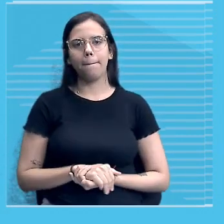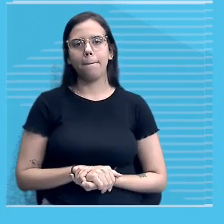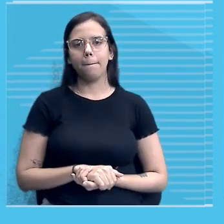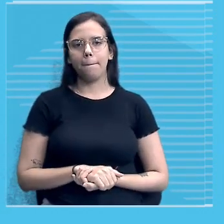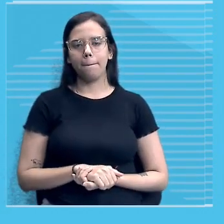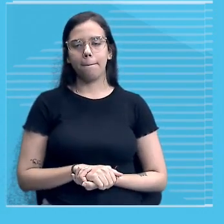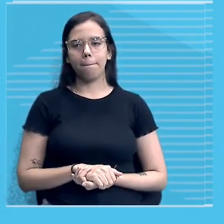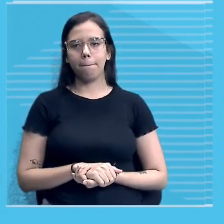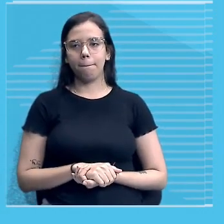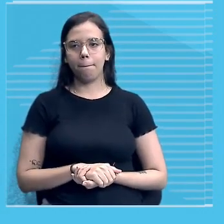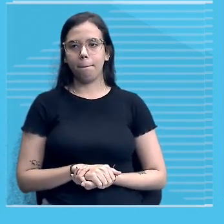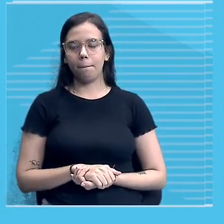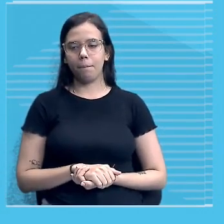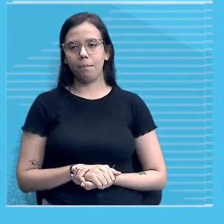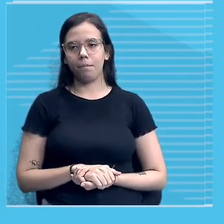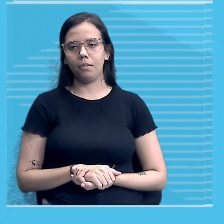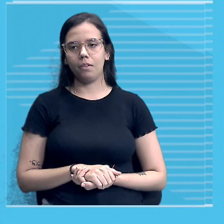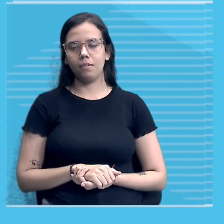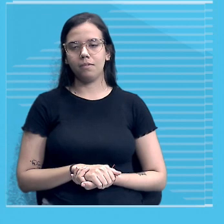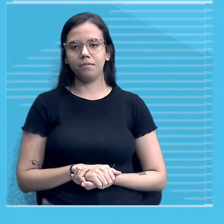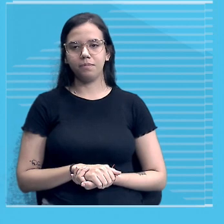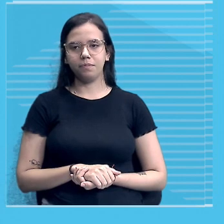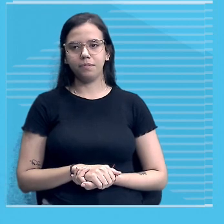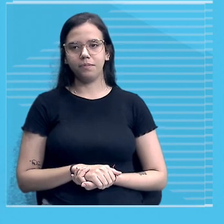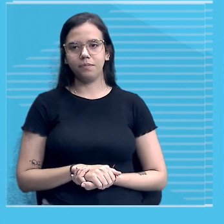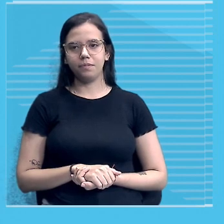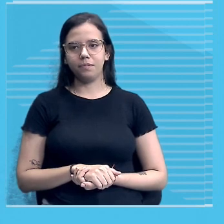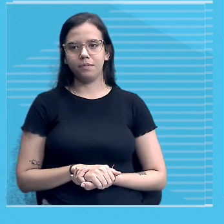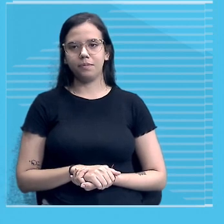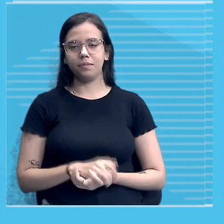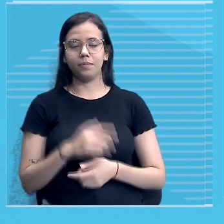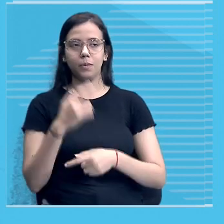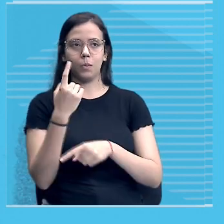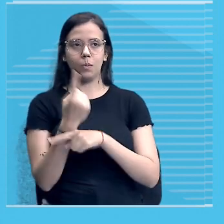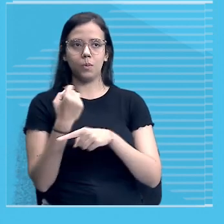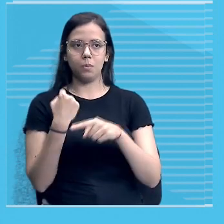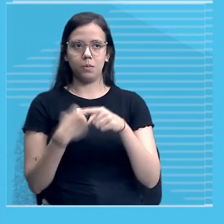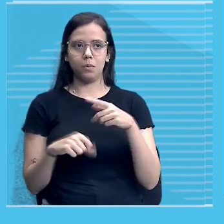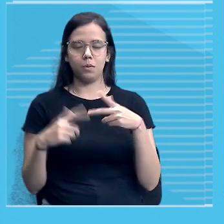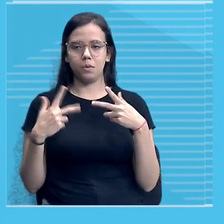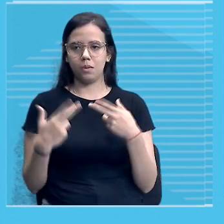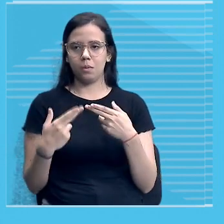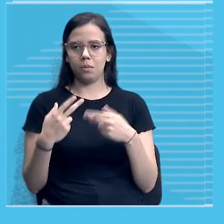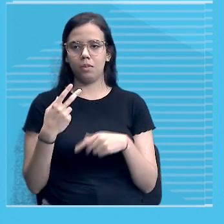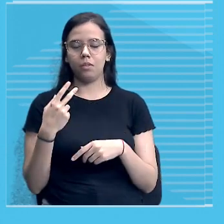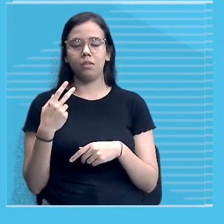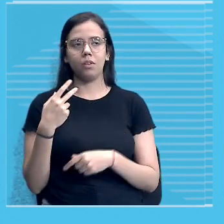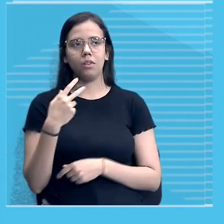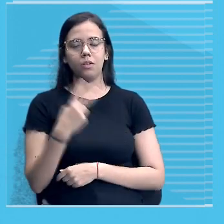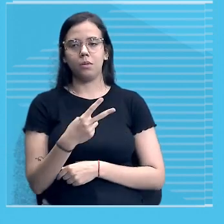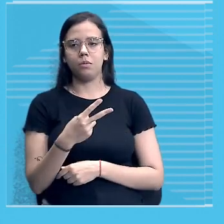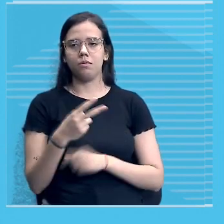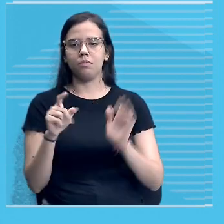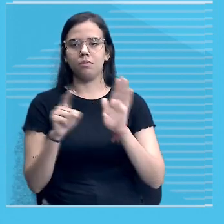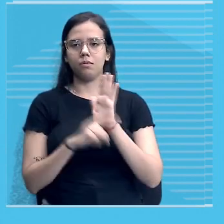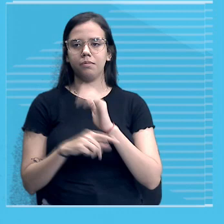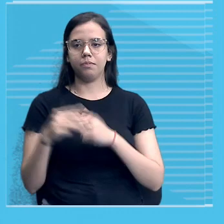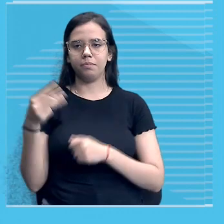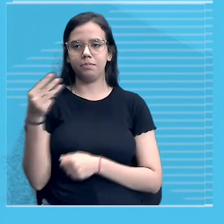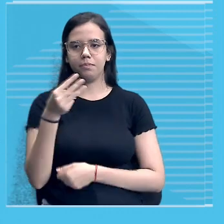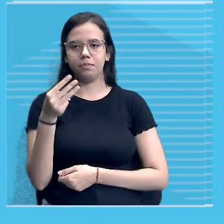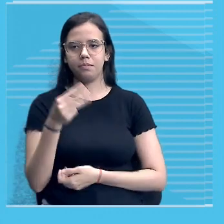quer dizer que um sobre oito é 2 elevado a menos 3 mil Deus é um são não vi nem vizinhos no chão